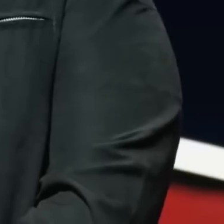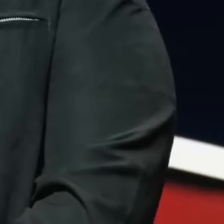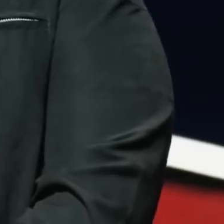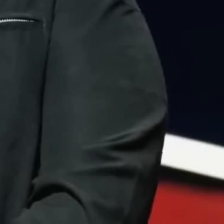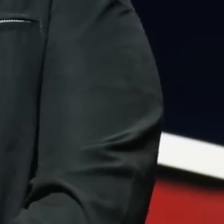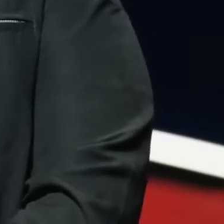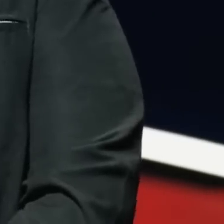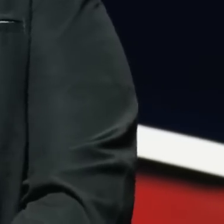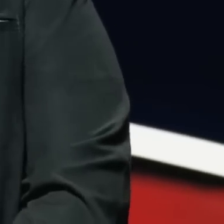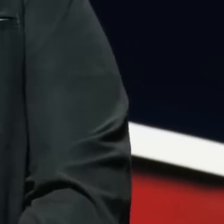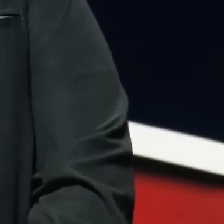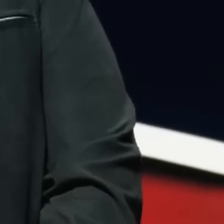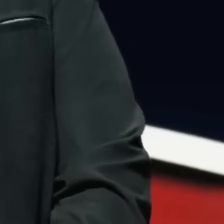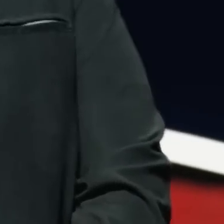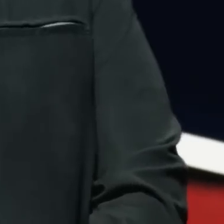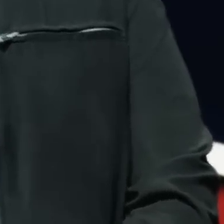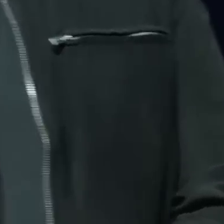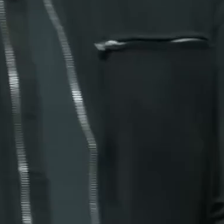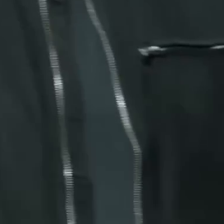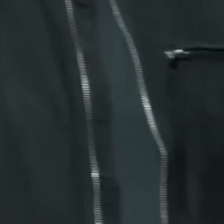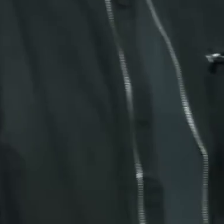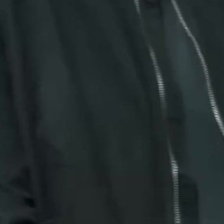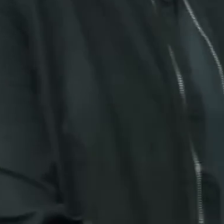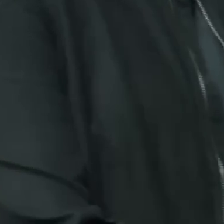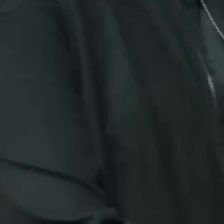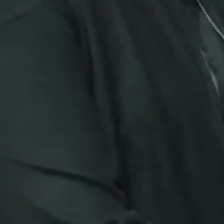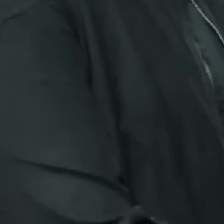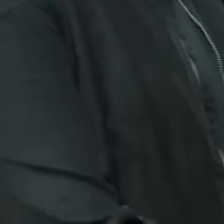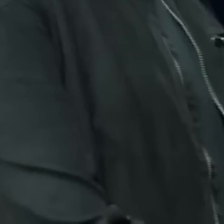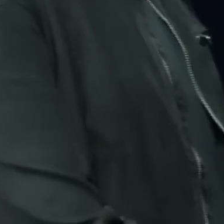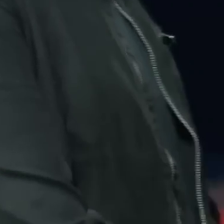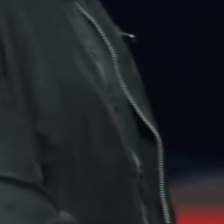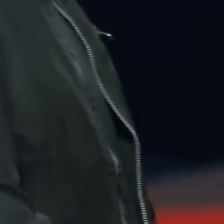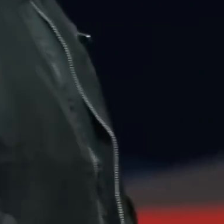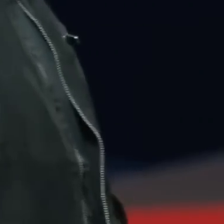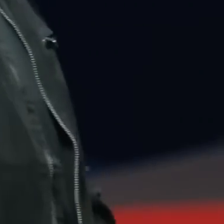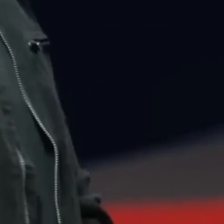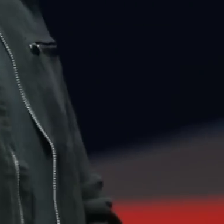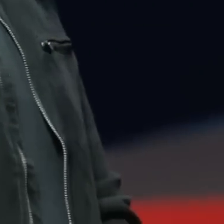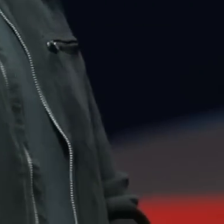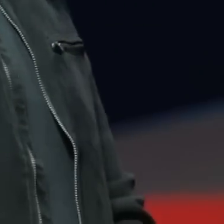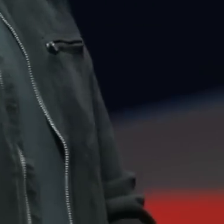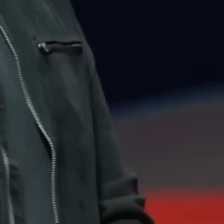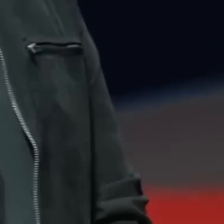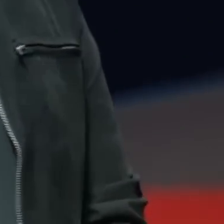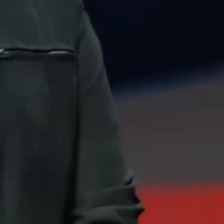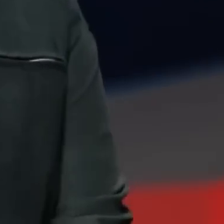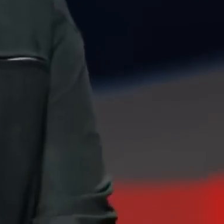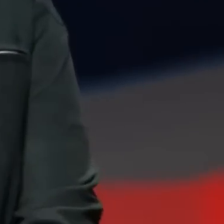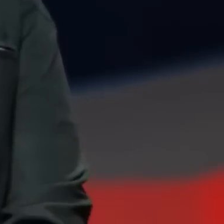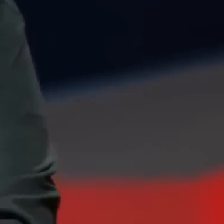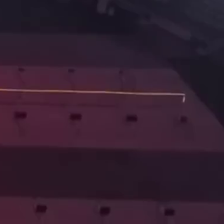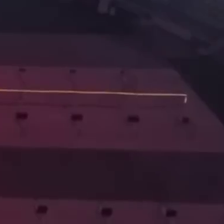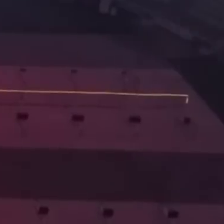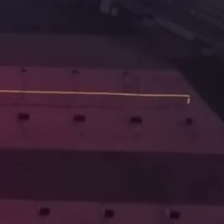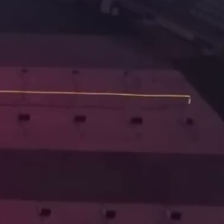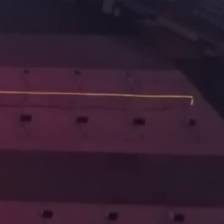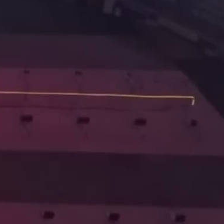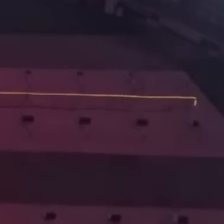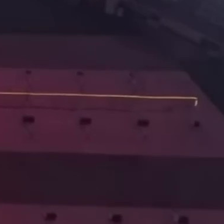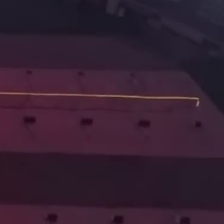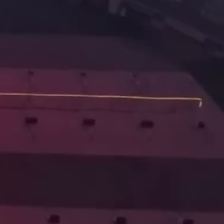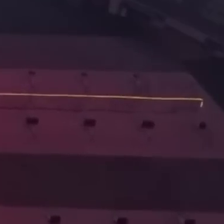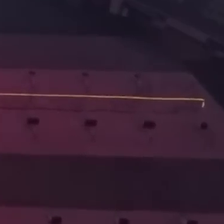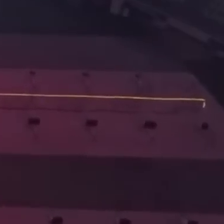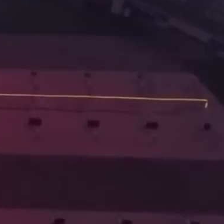que o Senhor já fez, Pai. Obrigado por esse dia, Senhor. Nós Te adoramos, nós glorificamos o Teu nome, Pai.